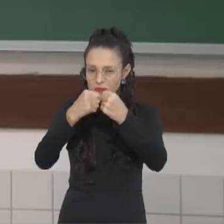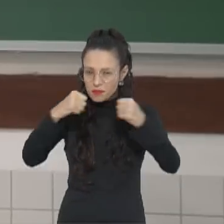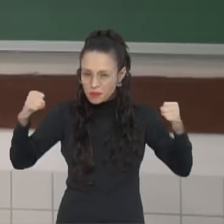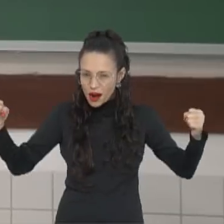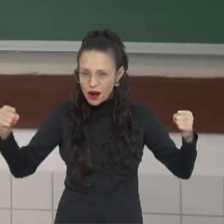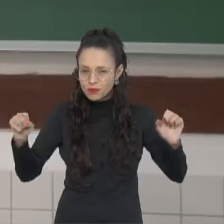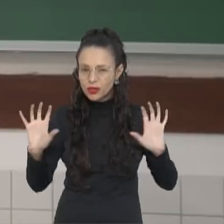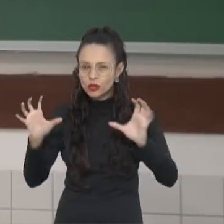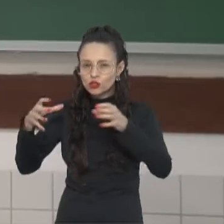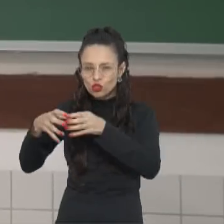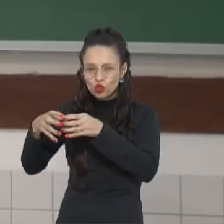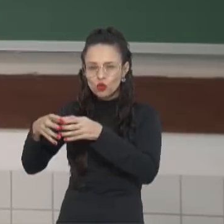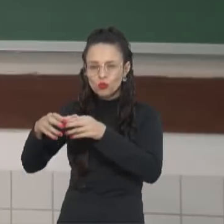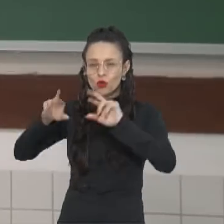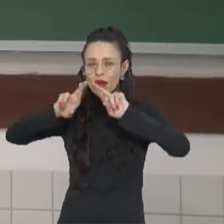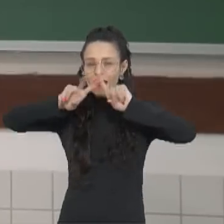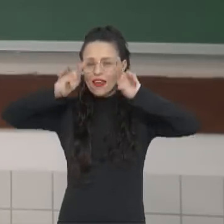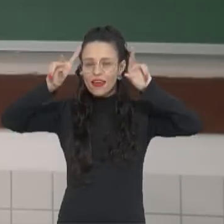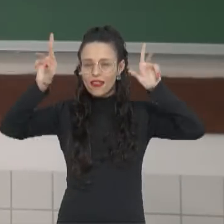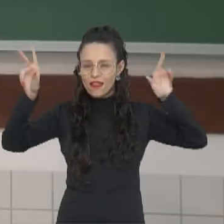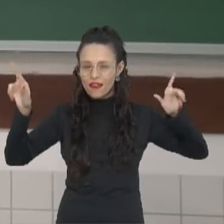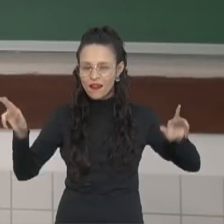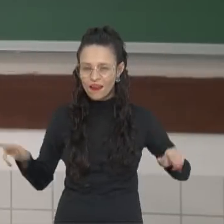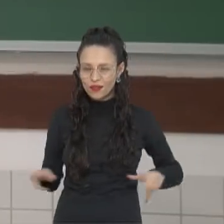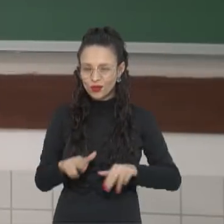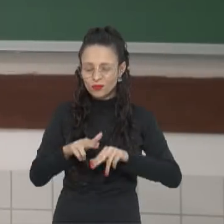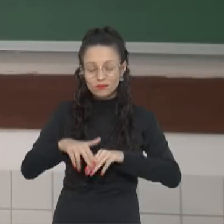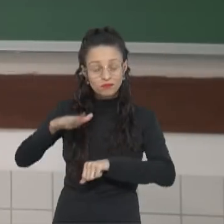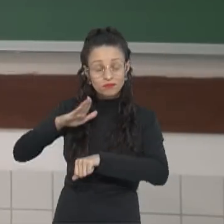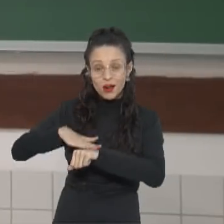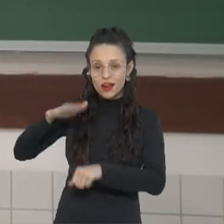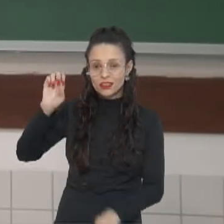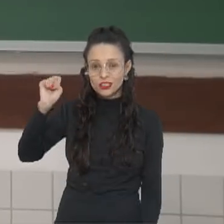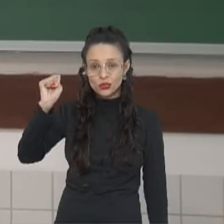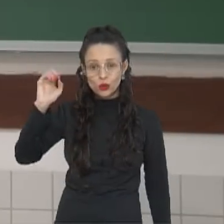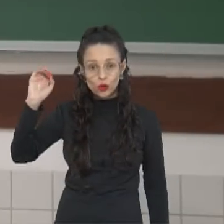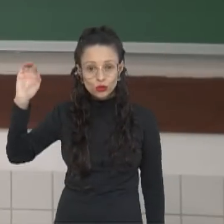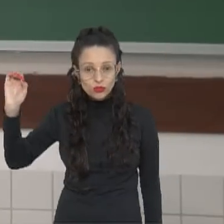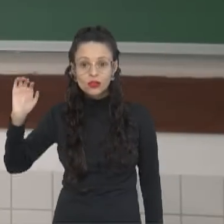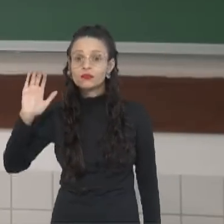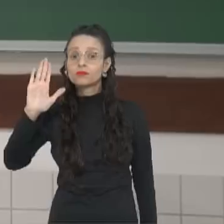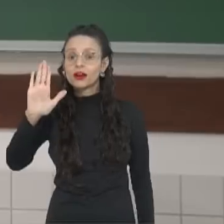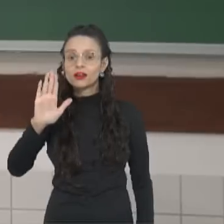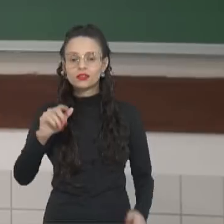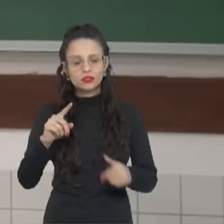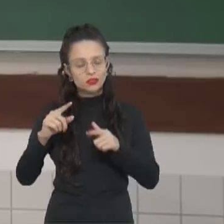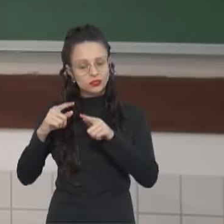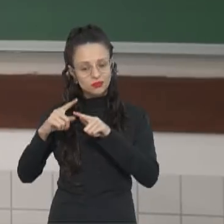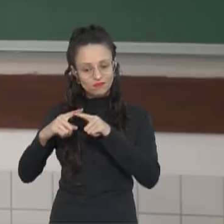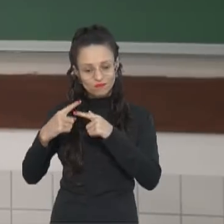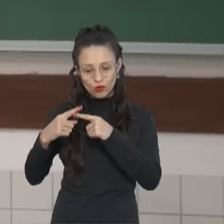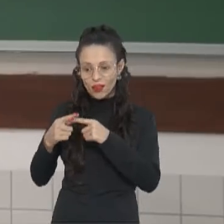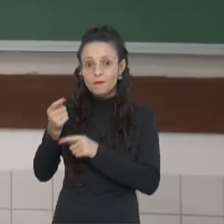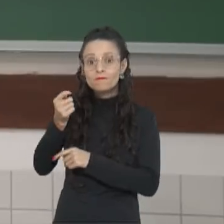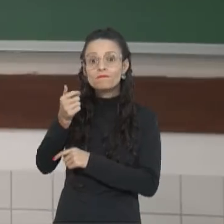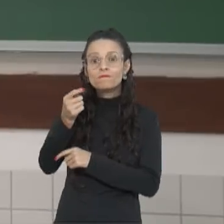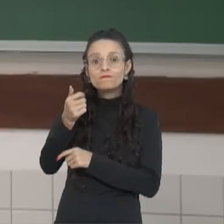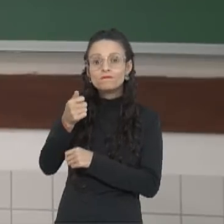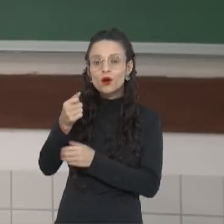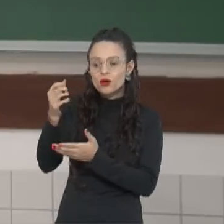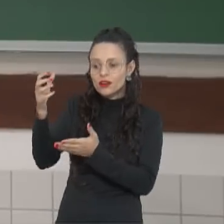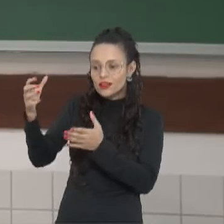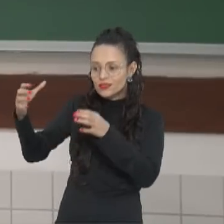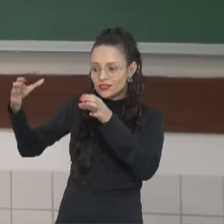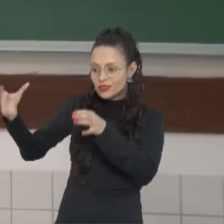étnicos? Muitos grupos, mais de 800 formando a África. Mas você tem poucas colônias e as divisões feitas